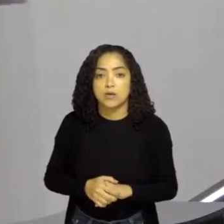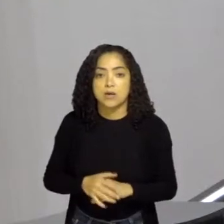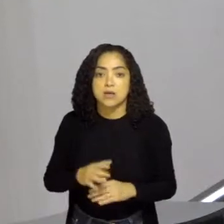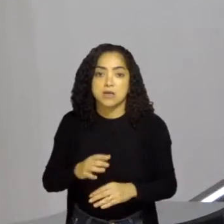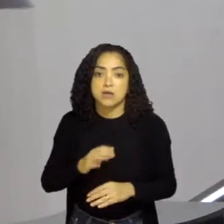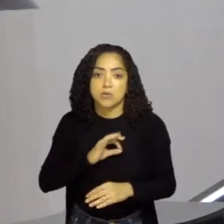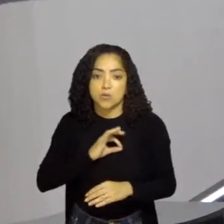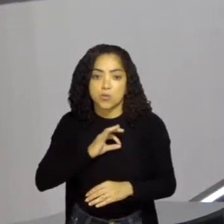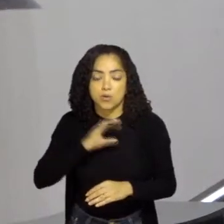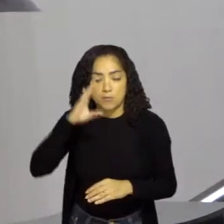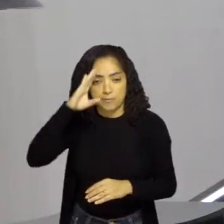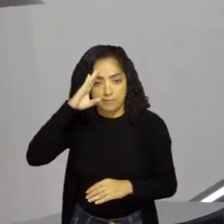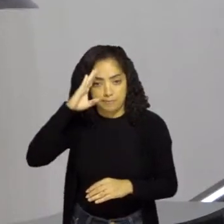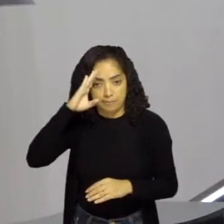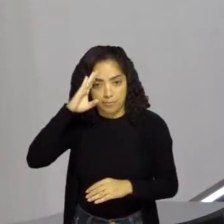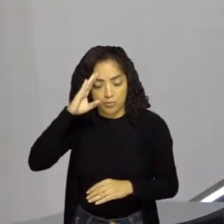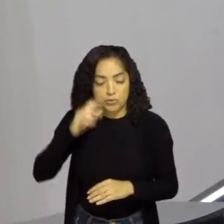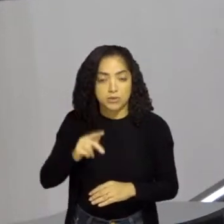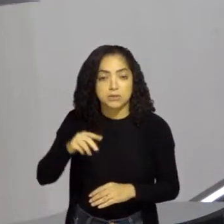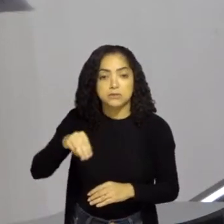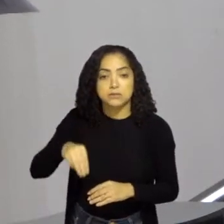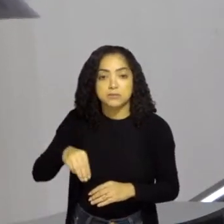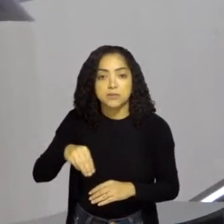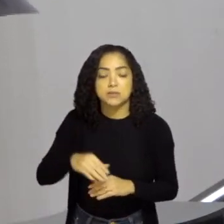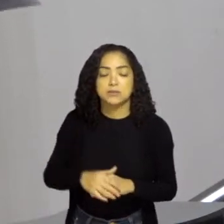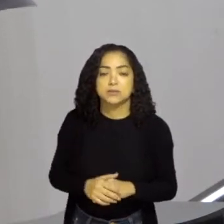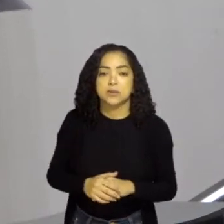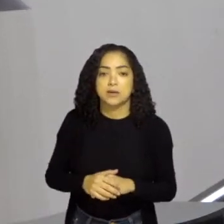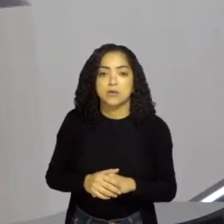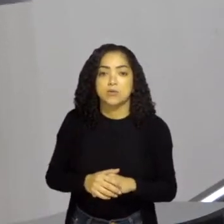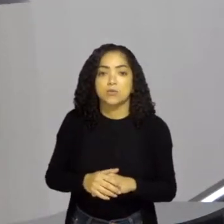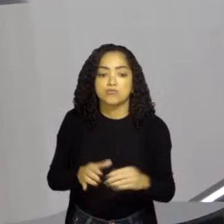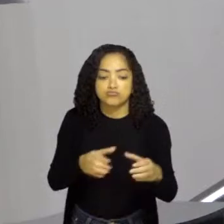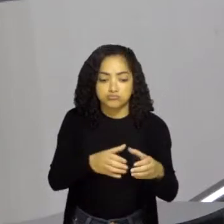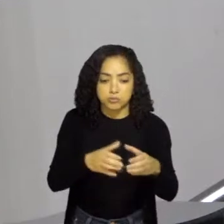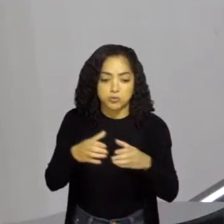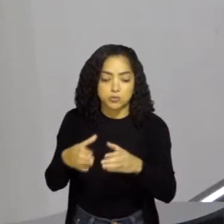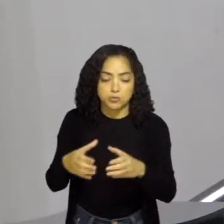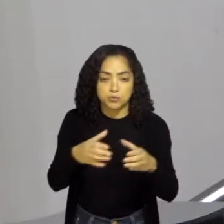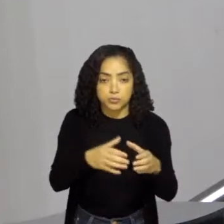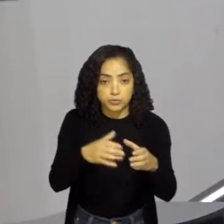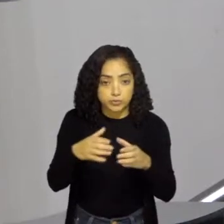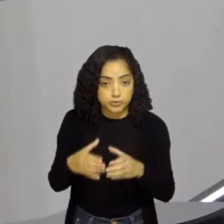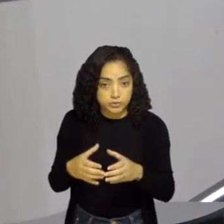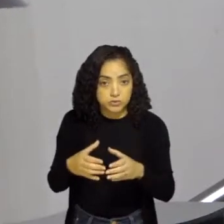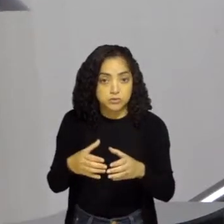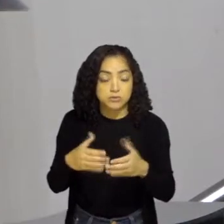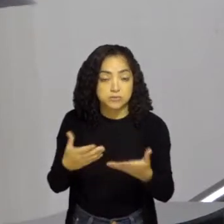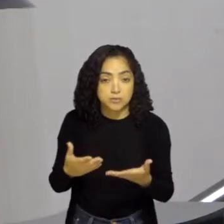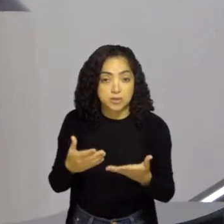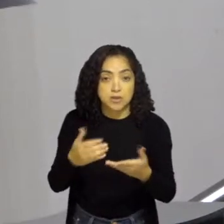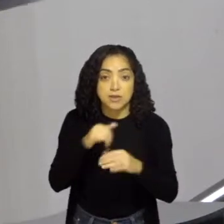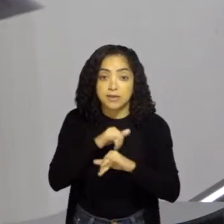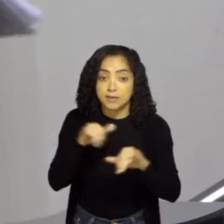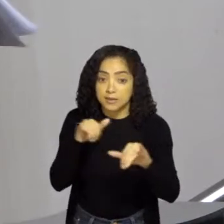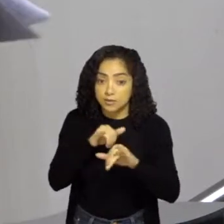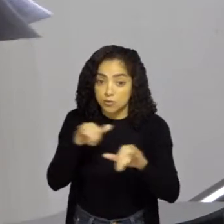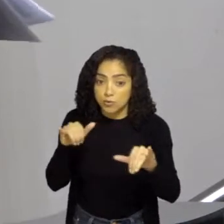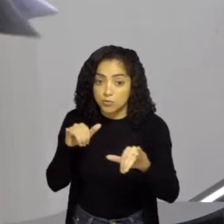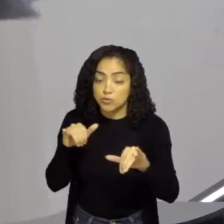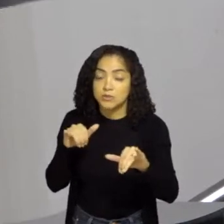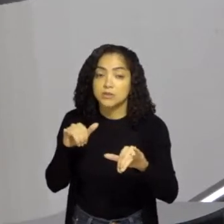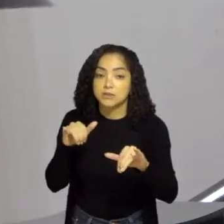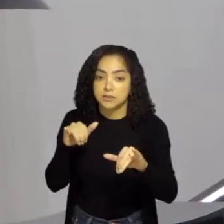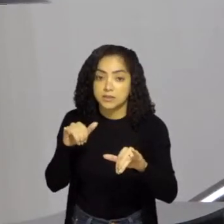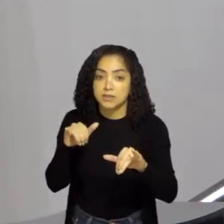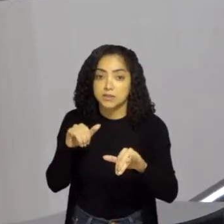municipais, polícia militar, entidades e instituições que comunicam a situação